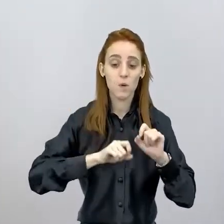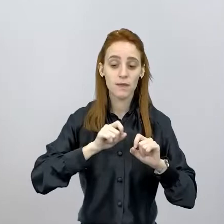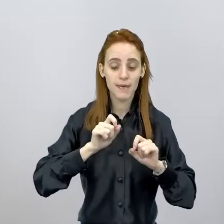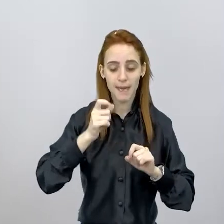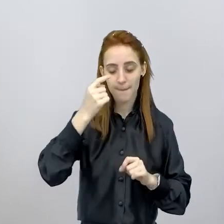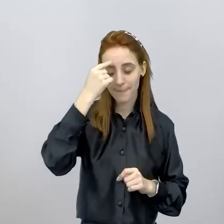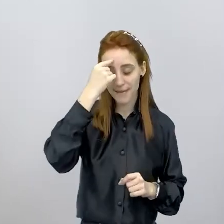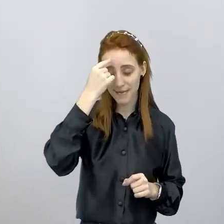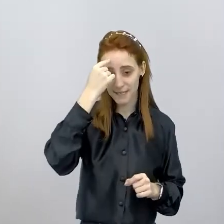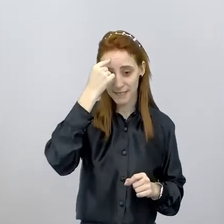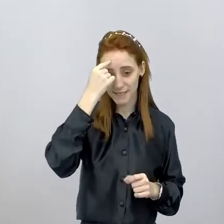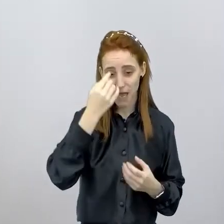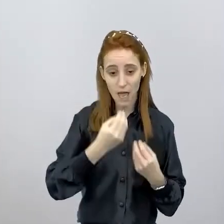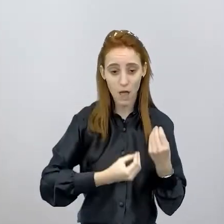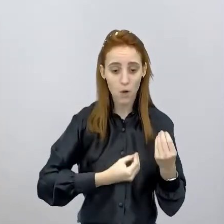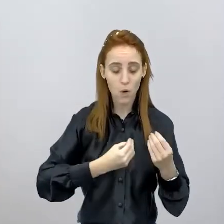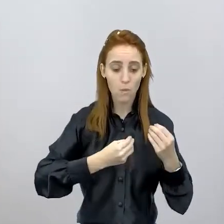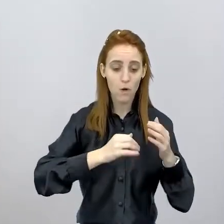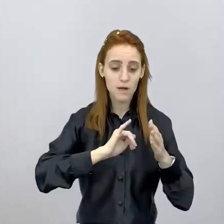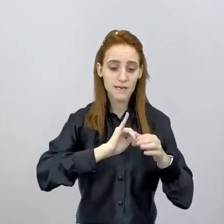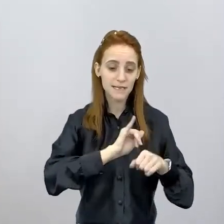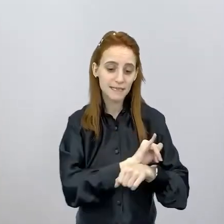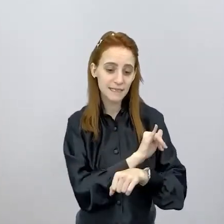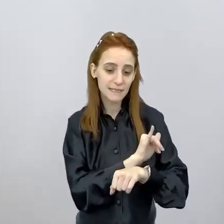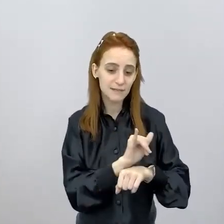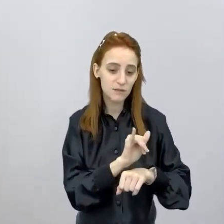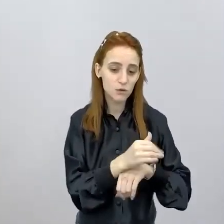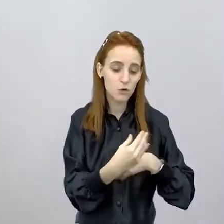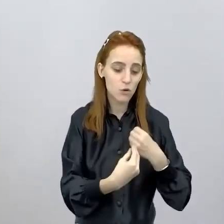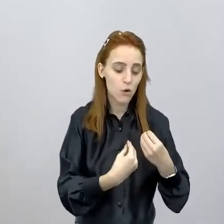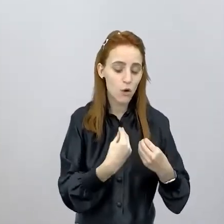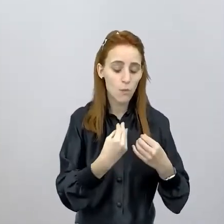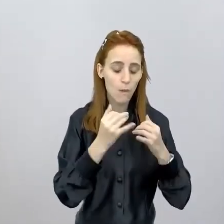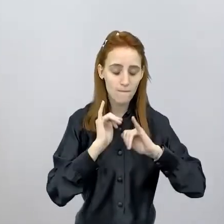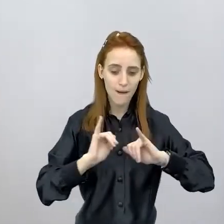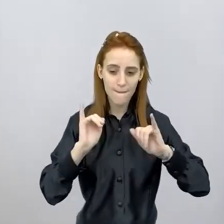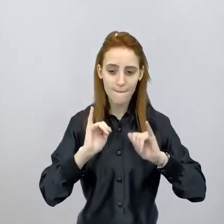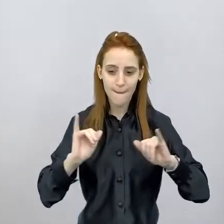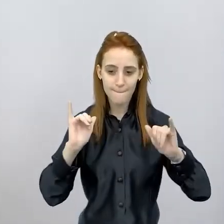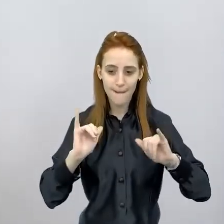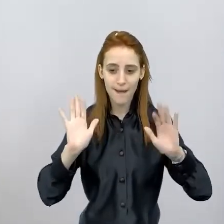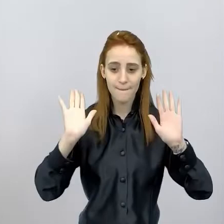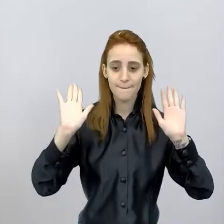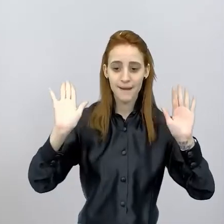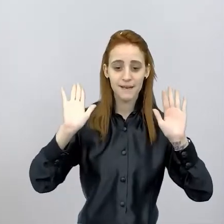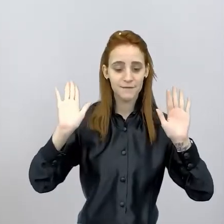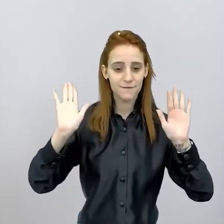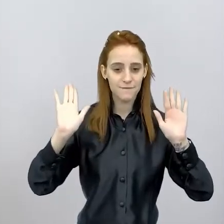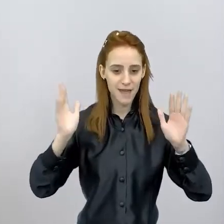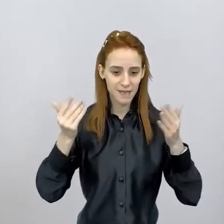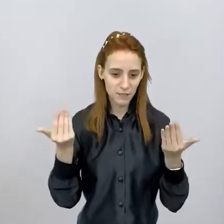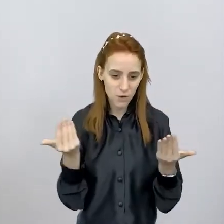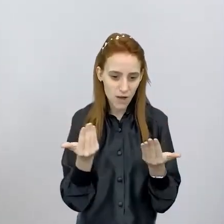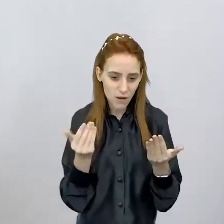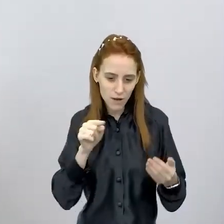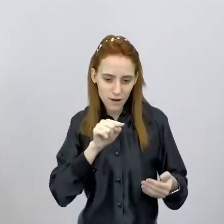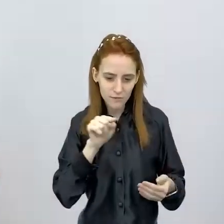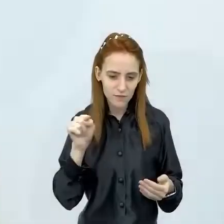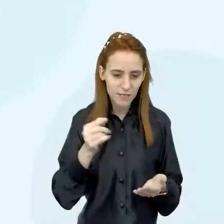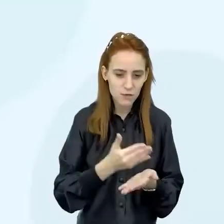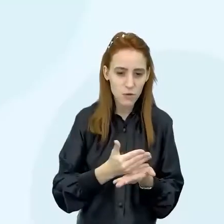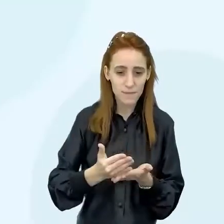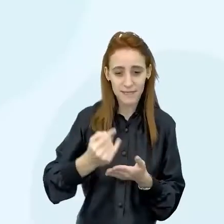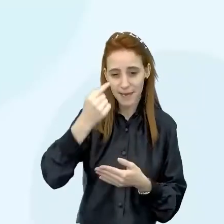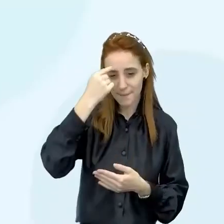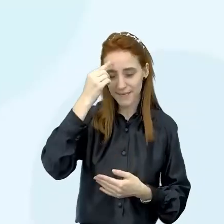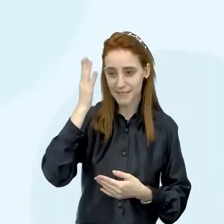pensar formas de tornar esse manifesto público, né? Então, passo para vocês a pergunta que está na tela e pensem um pouquinho sobre isso,